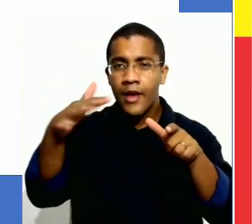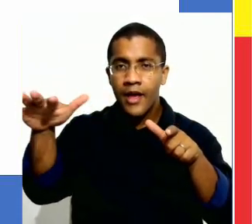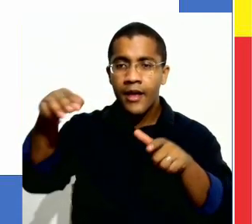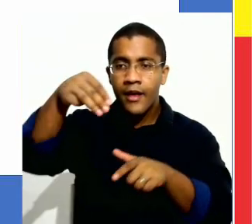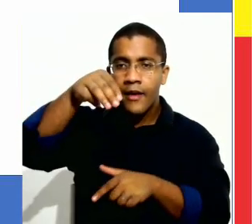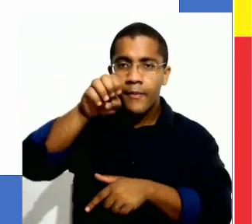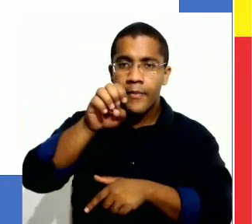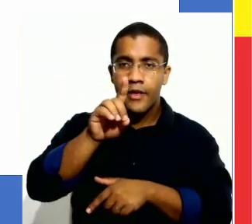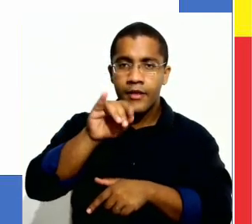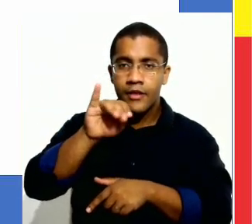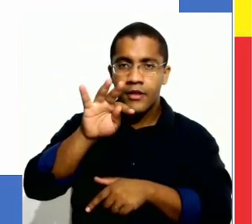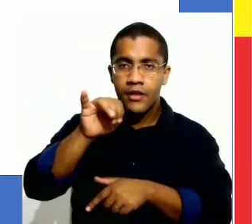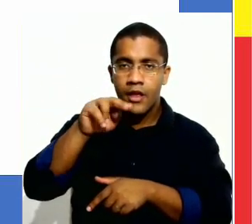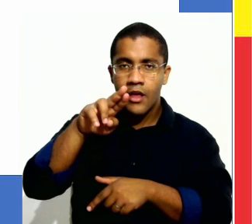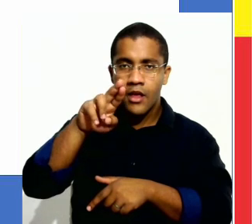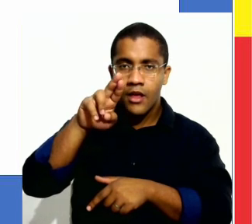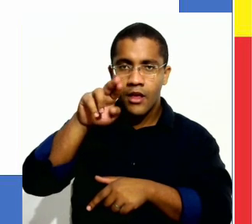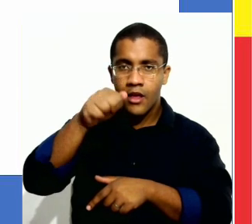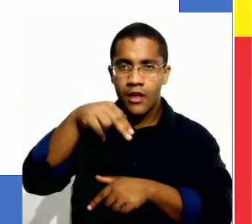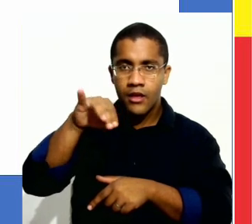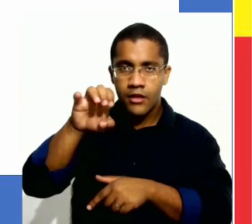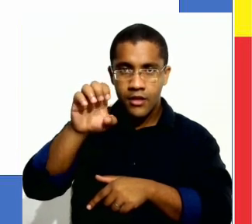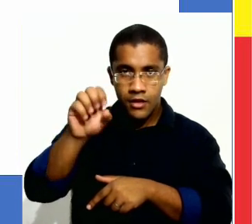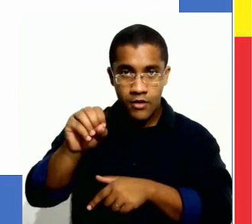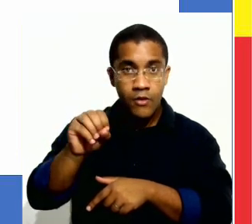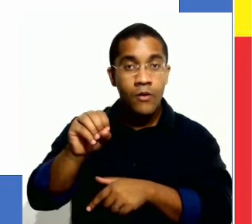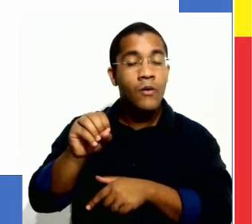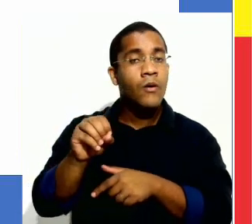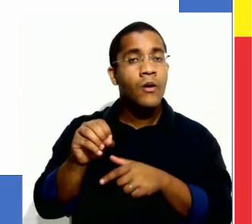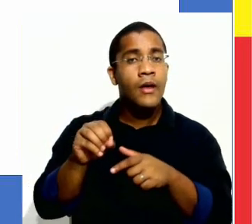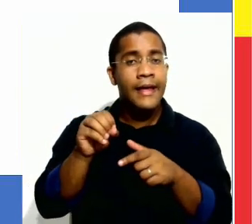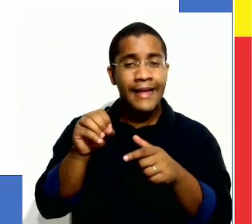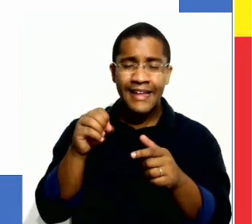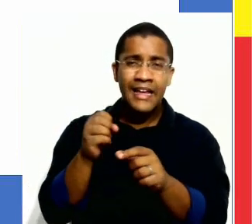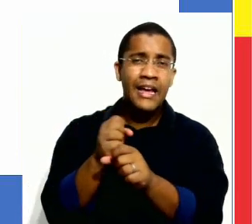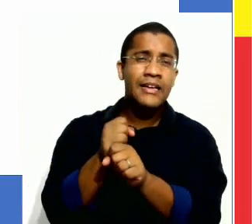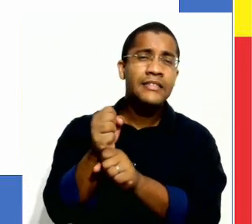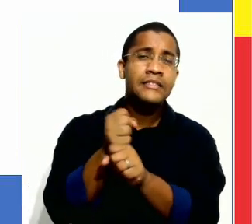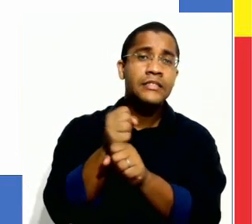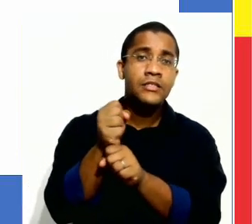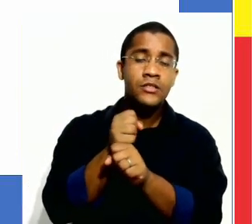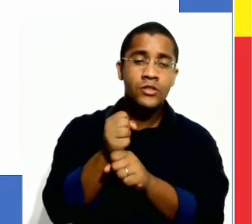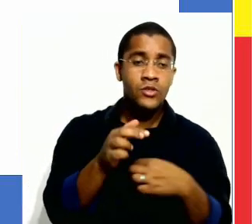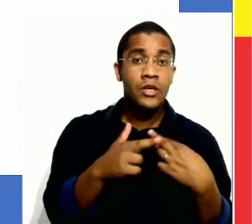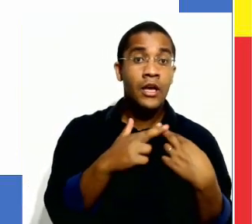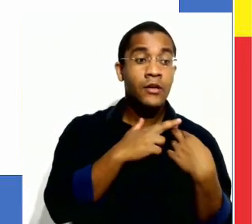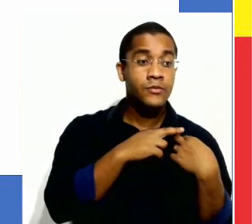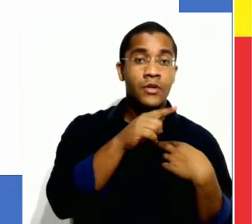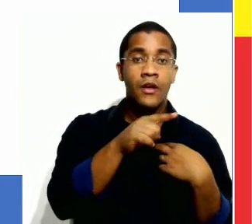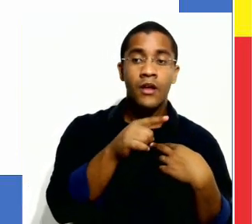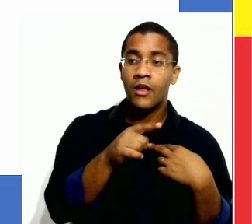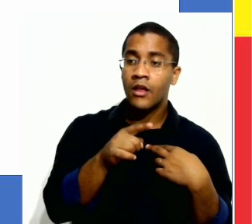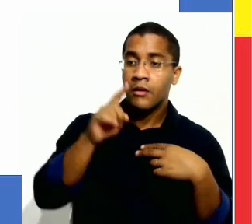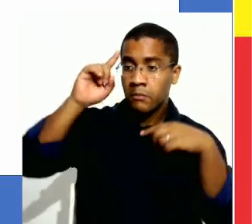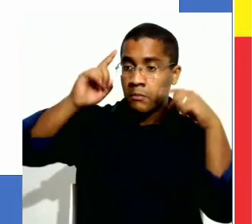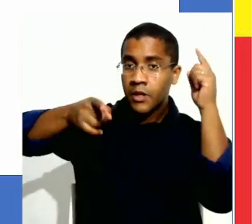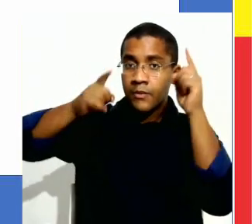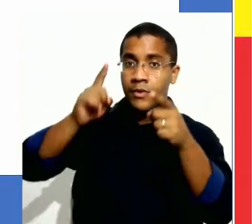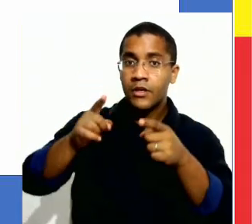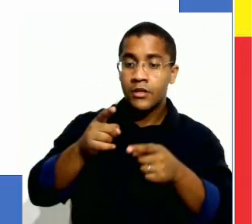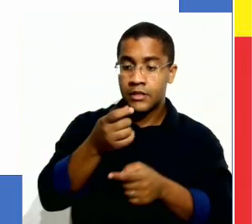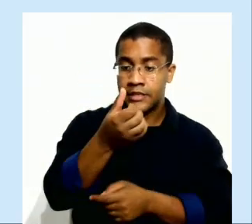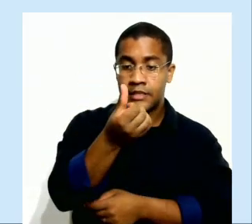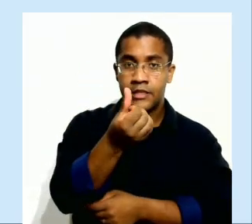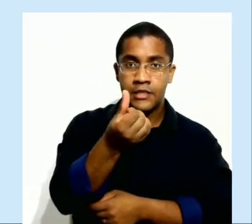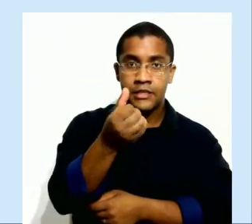As rotas marítimas deste mar por mais de 600 anos. Então, eu